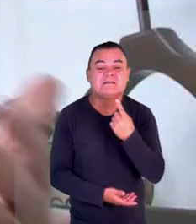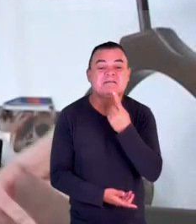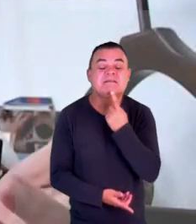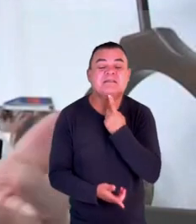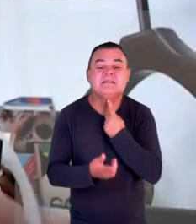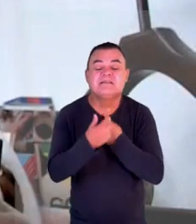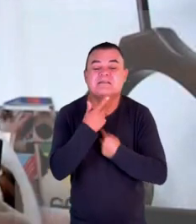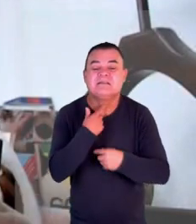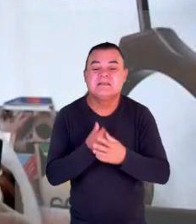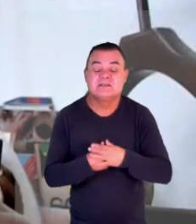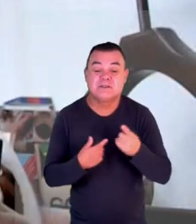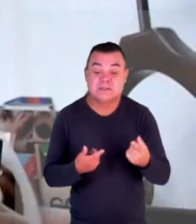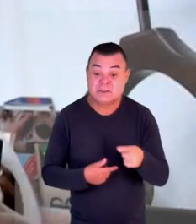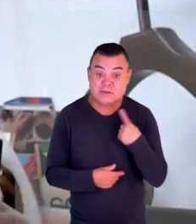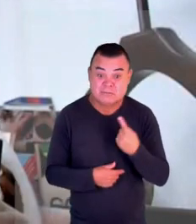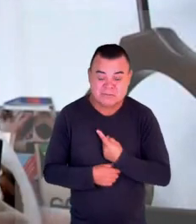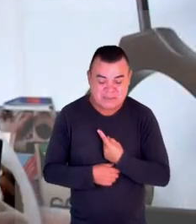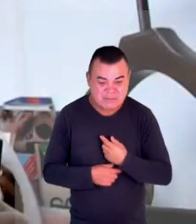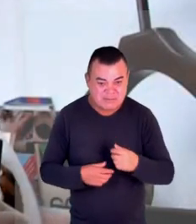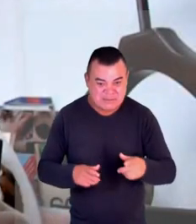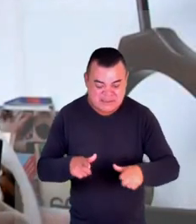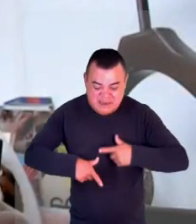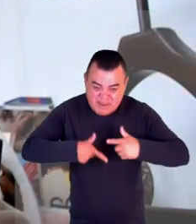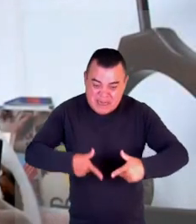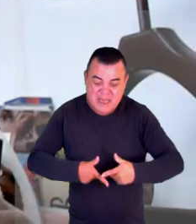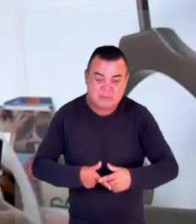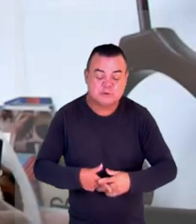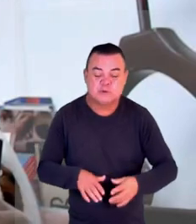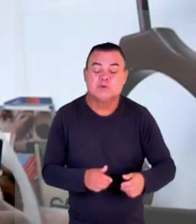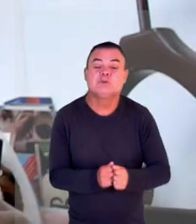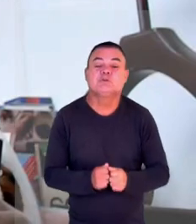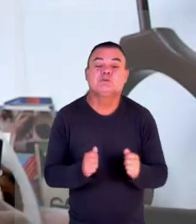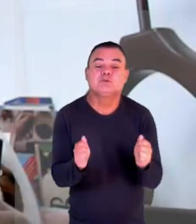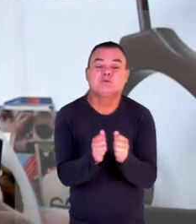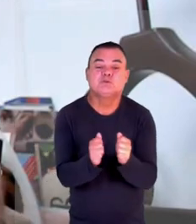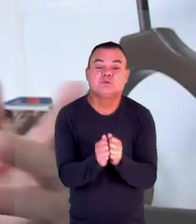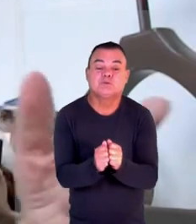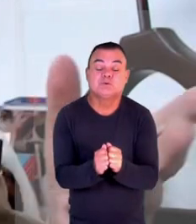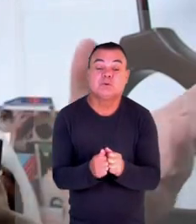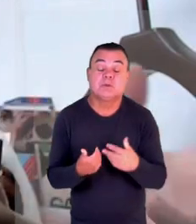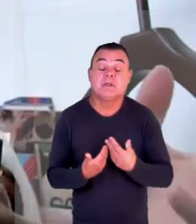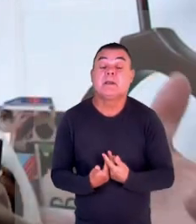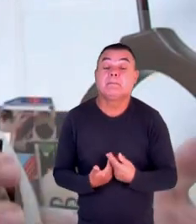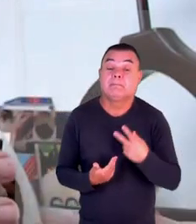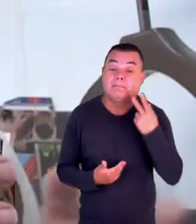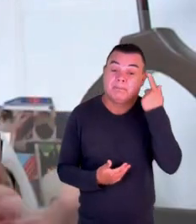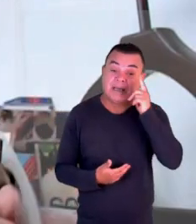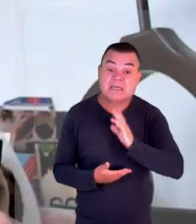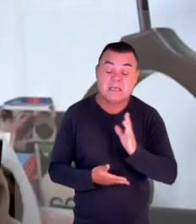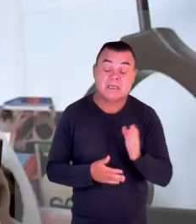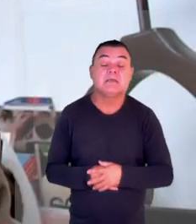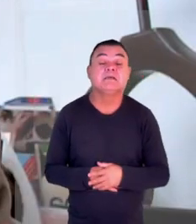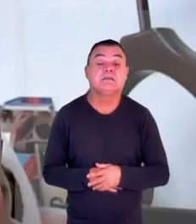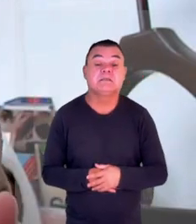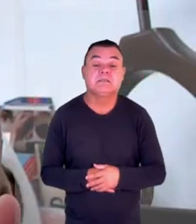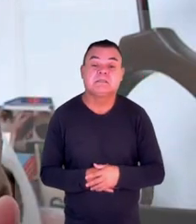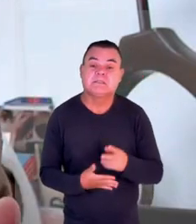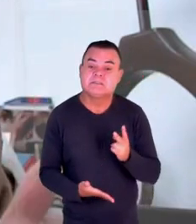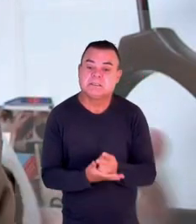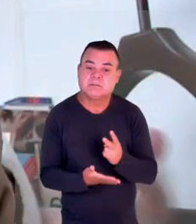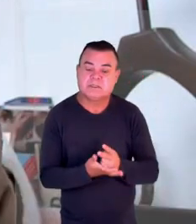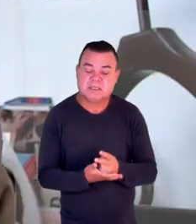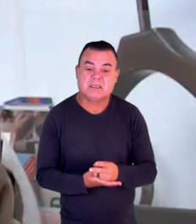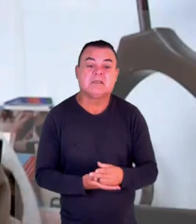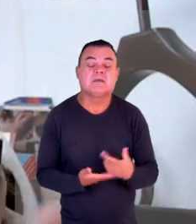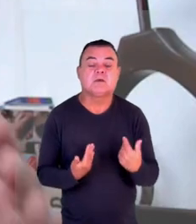instrumentos né à disposição da nação brasileira para que o quanto antes ocorre aquilo que é indicado como objetivo